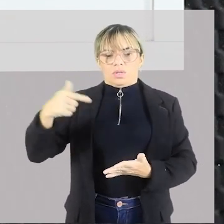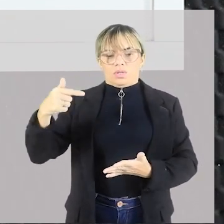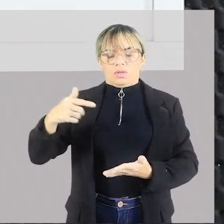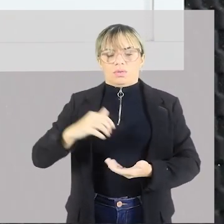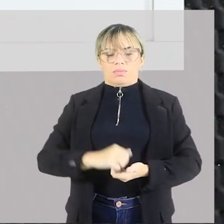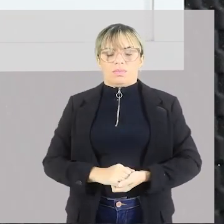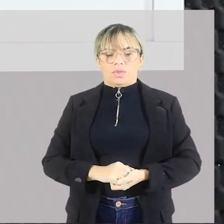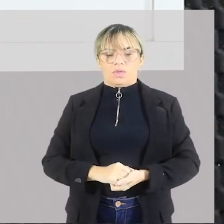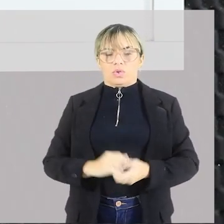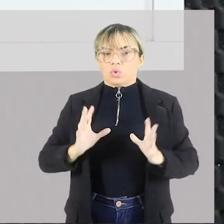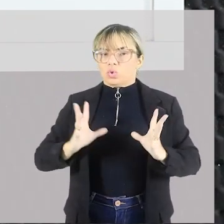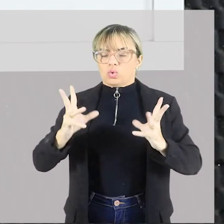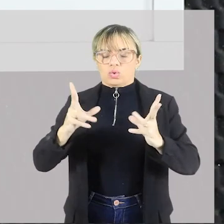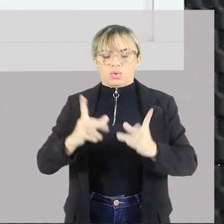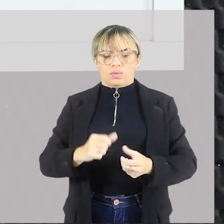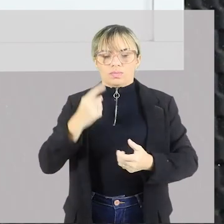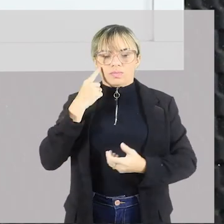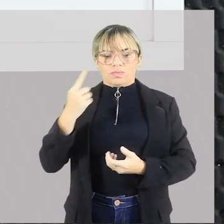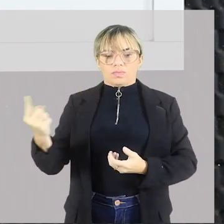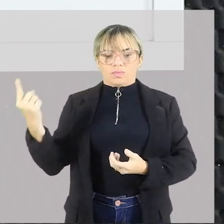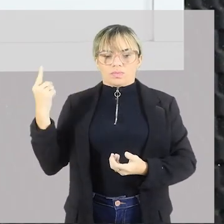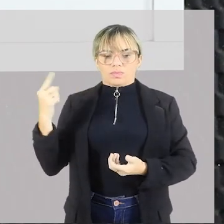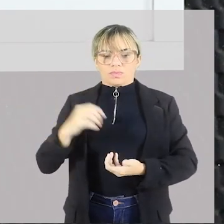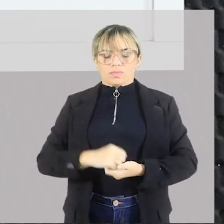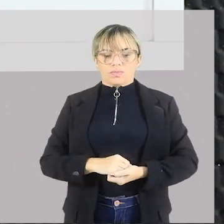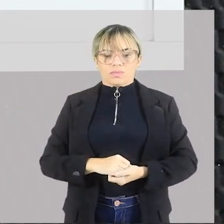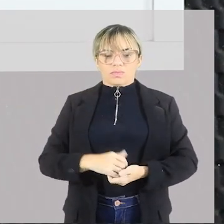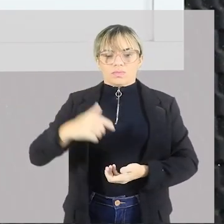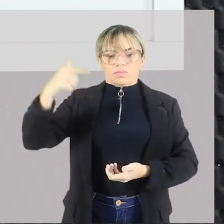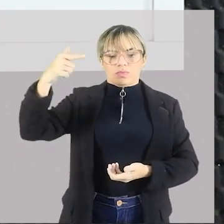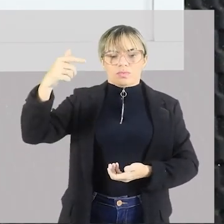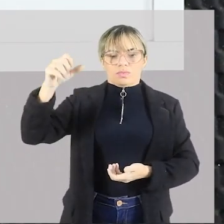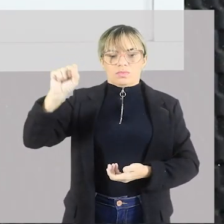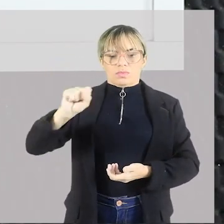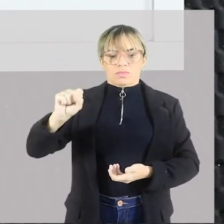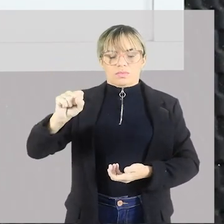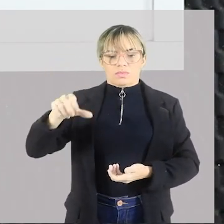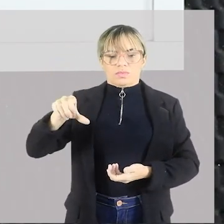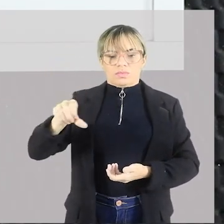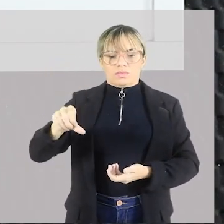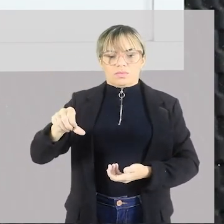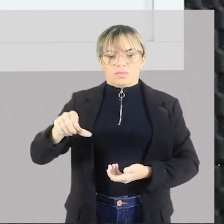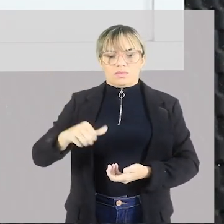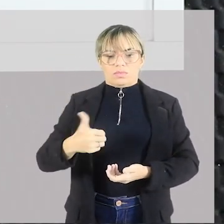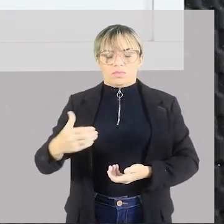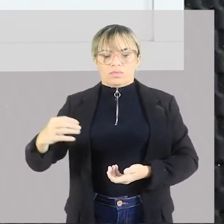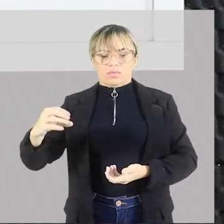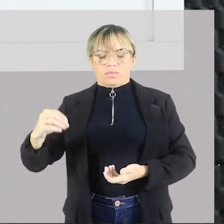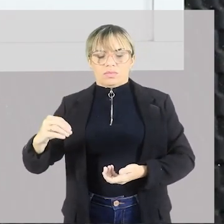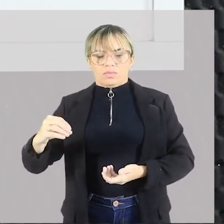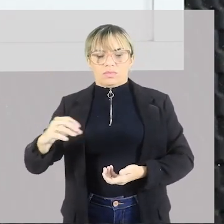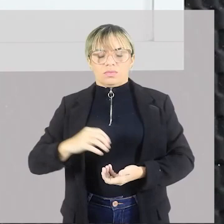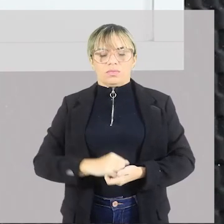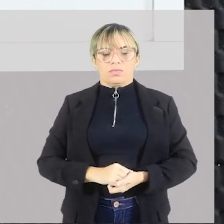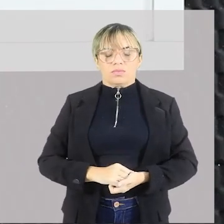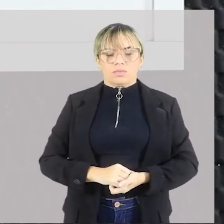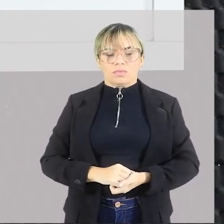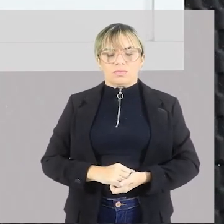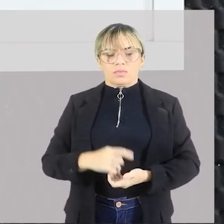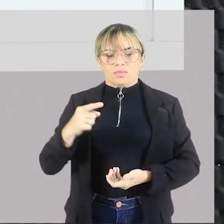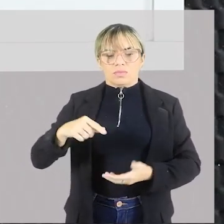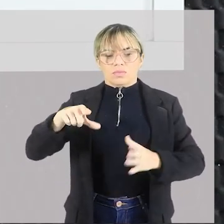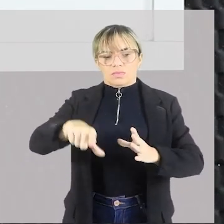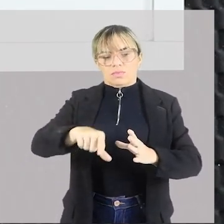vai ser o sétimo esse aqui vai ser o oitavo o nono e o 10mo não é isso então esses quatro carinas vão